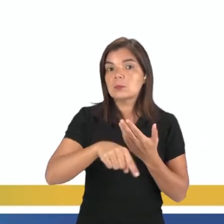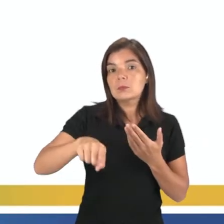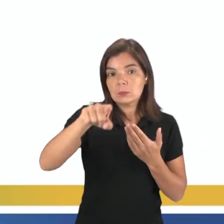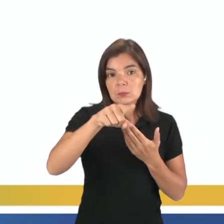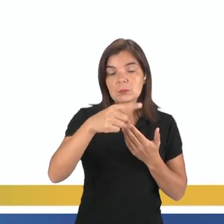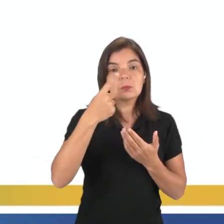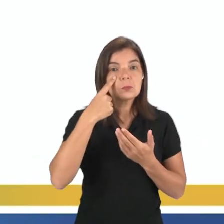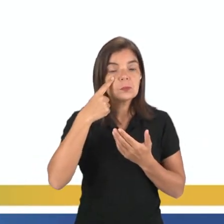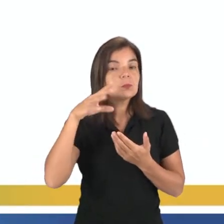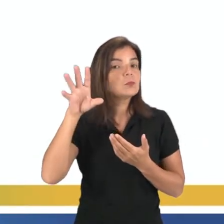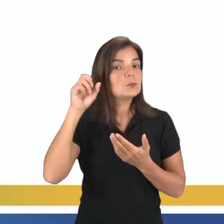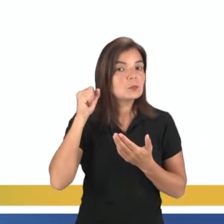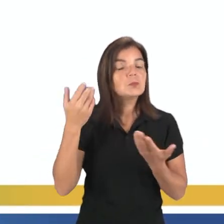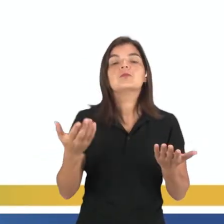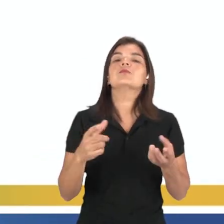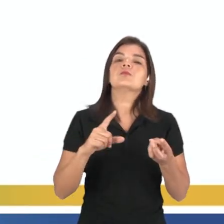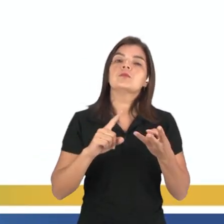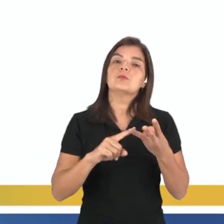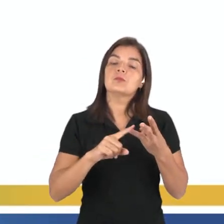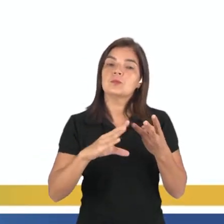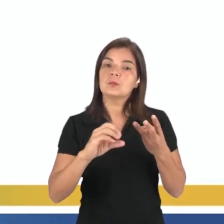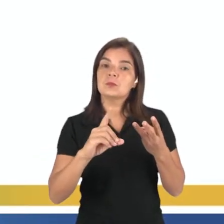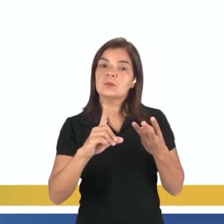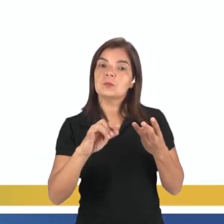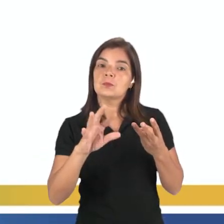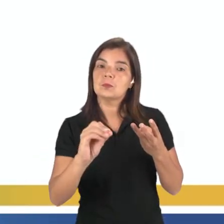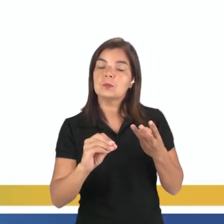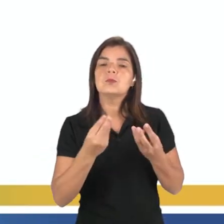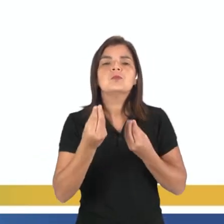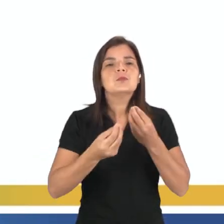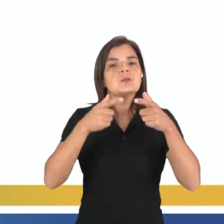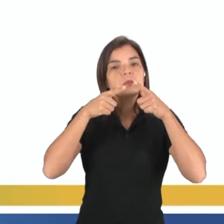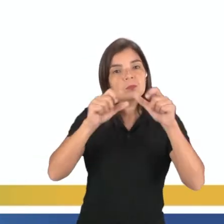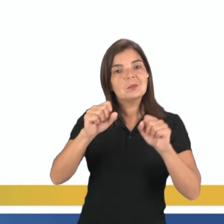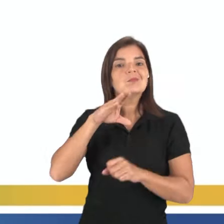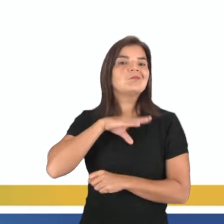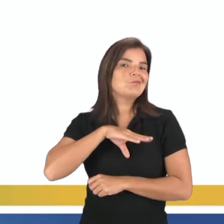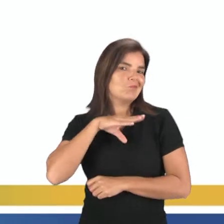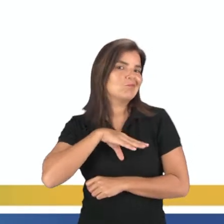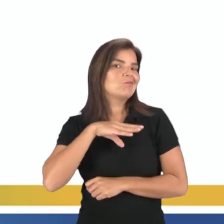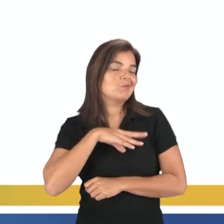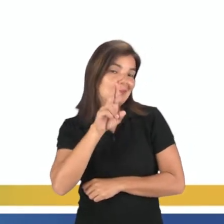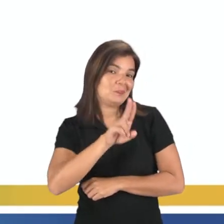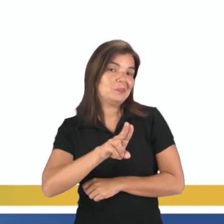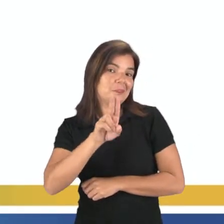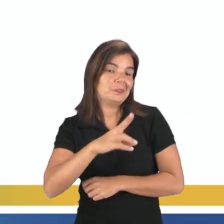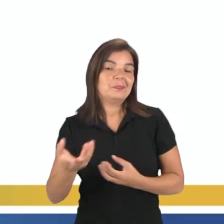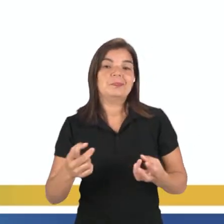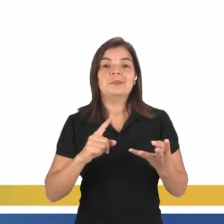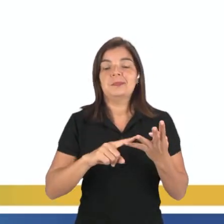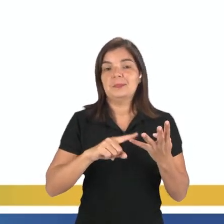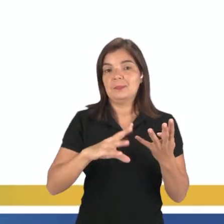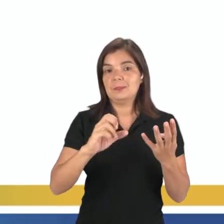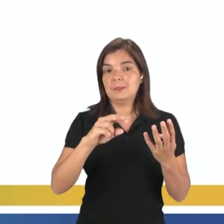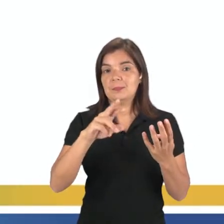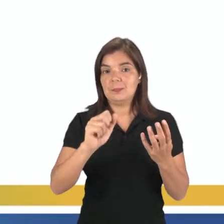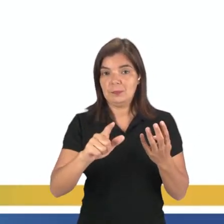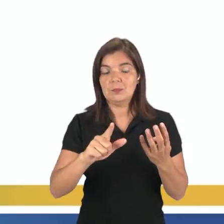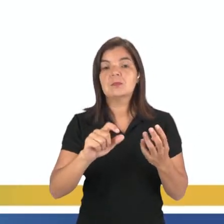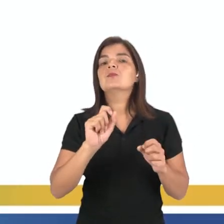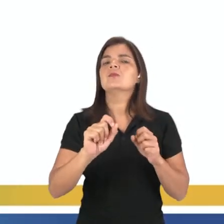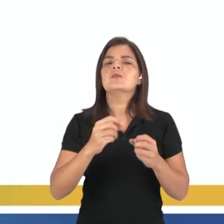vocês que estão me ouvindo. Temos o código, no caso, a língua portuguesa que nós utilizamos, o canal é o meio